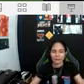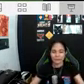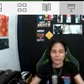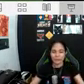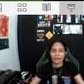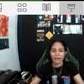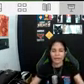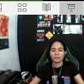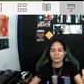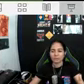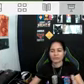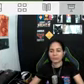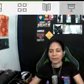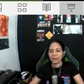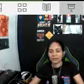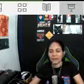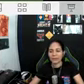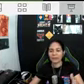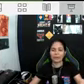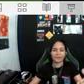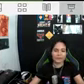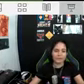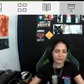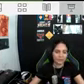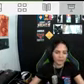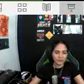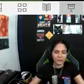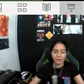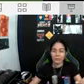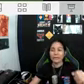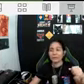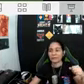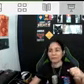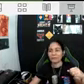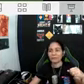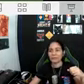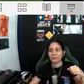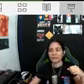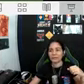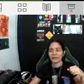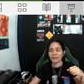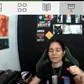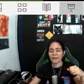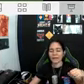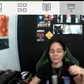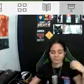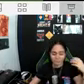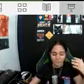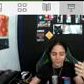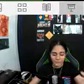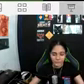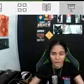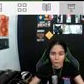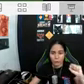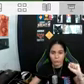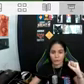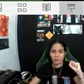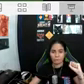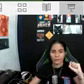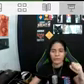precisa coletar dados, por exemplo, da idade, então, a variação de indivíduo. Se você precisa coletar um dado